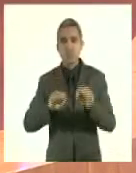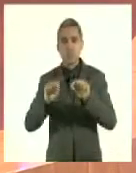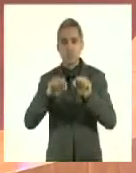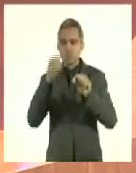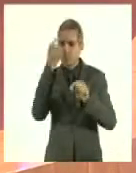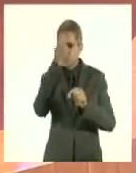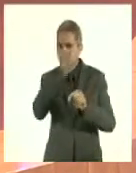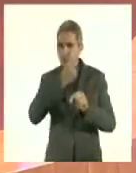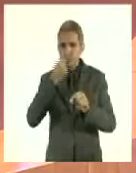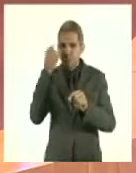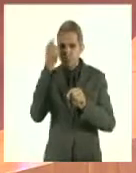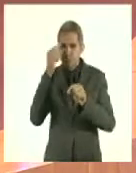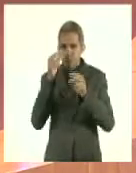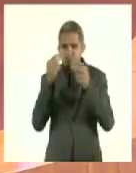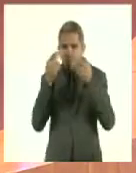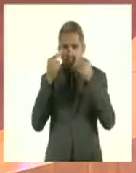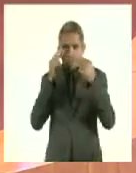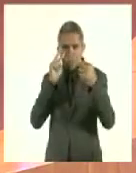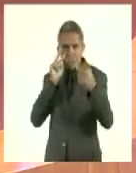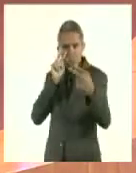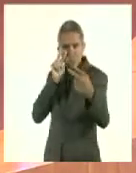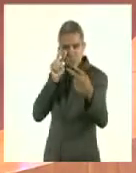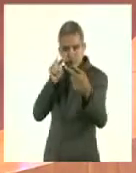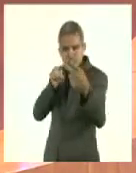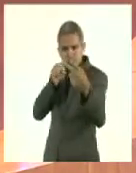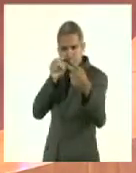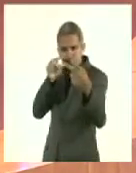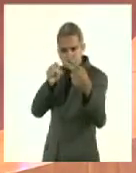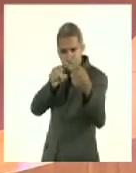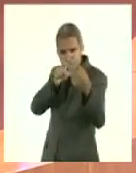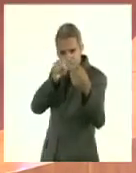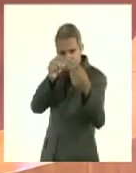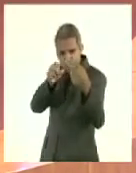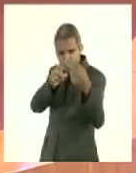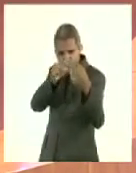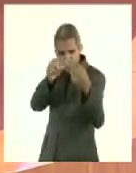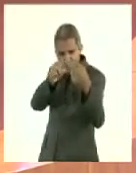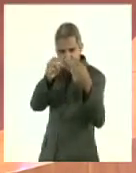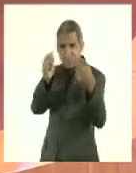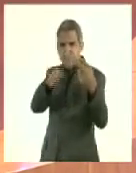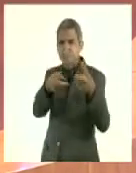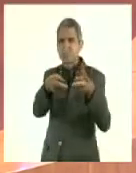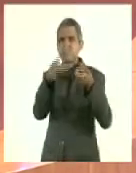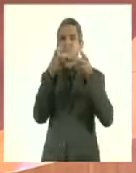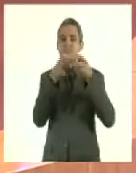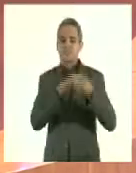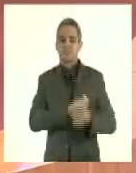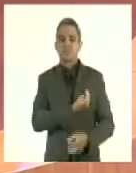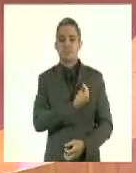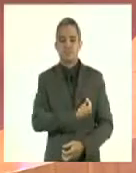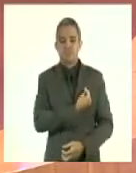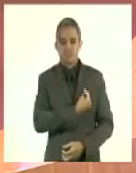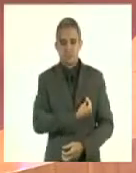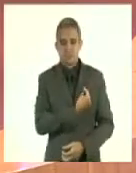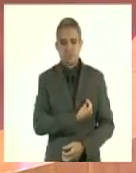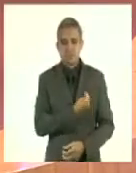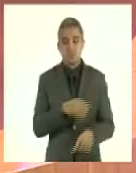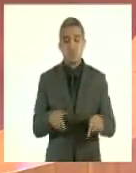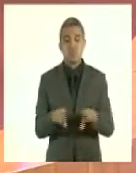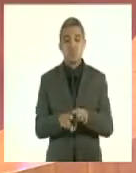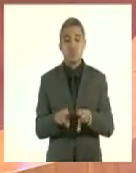quero lembrar a Vossa Excelência palavras do mestre que diz: pelos frutos